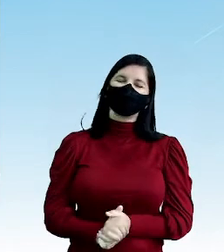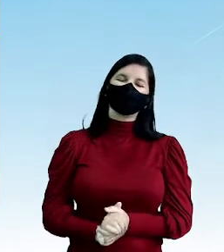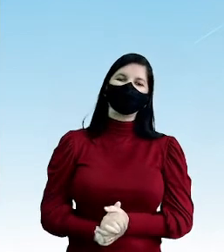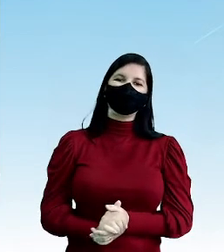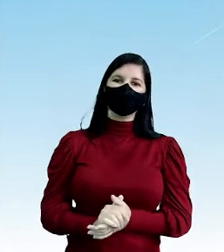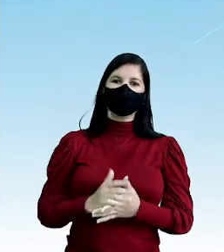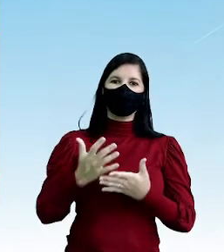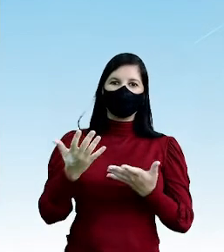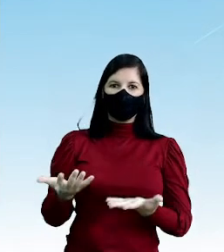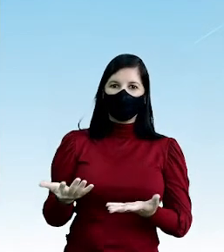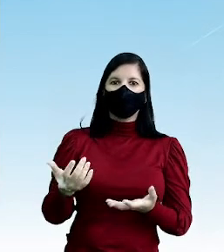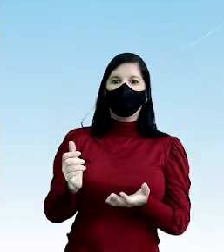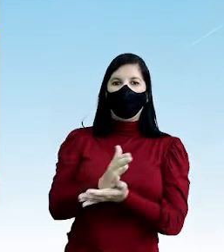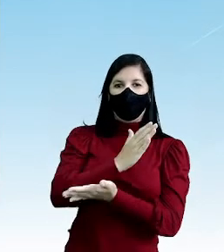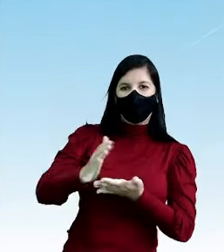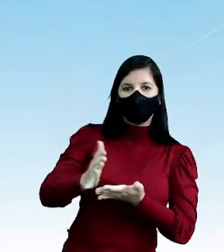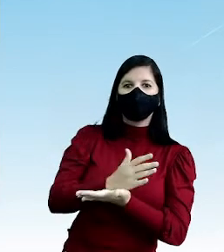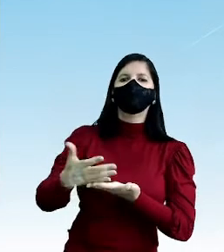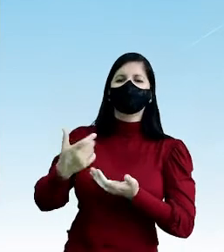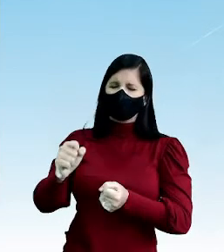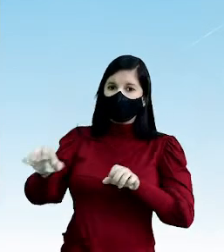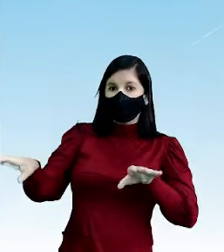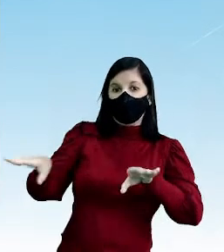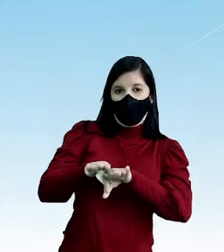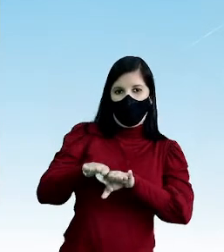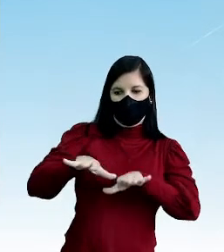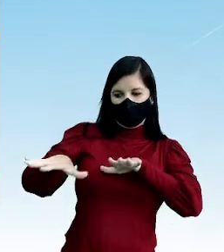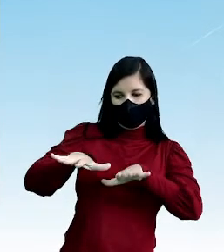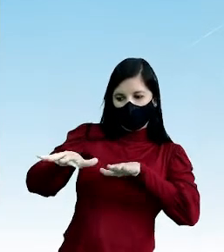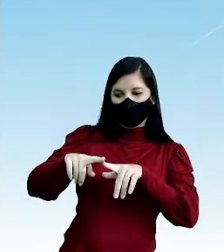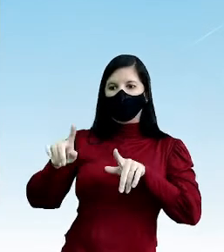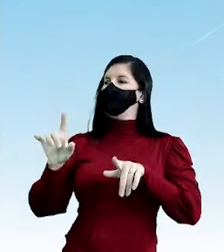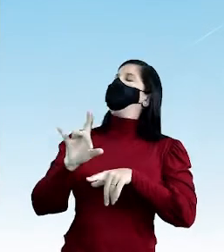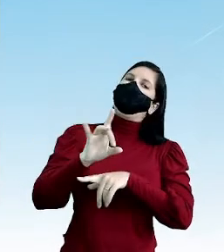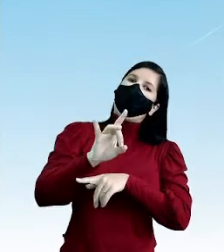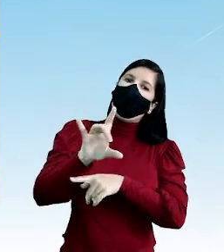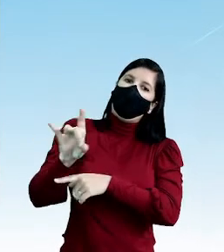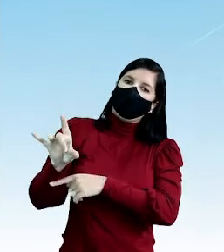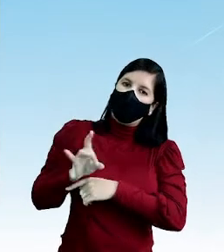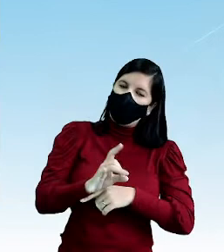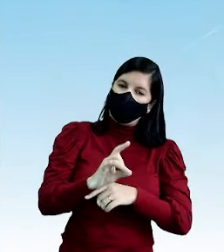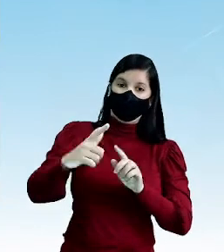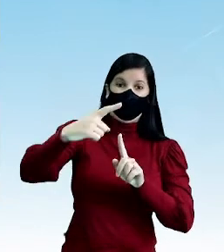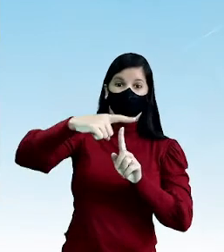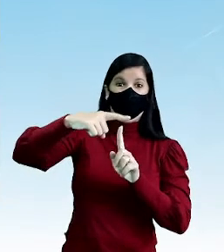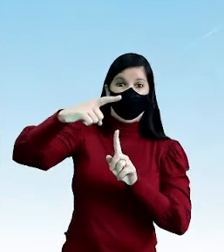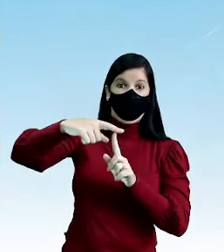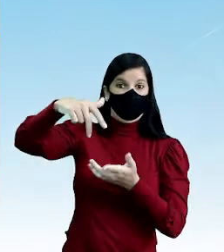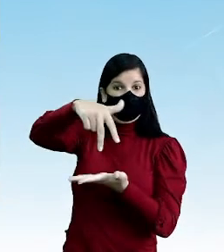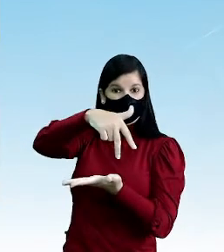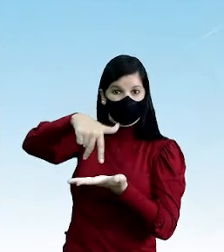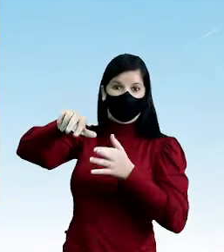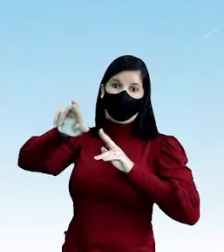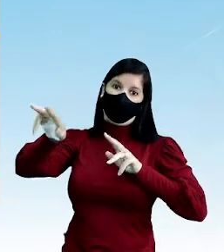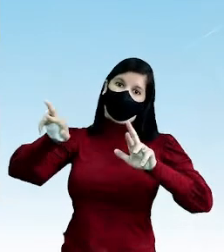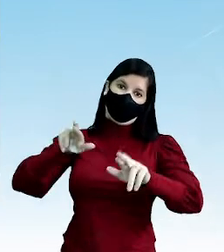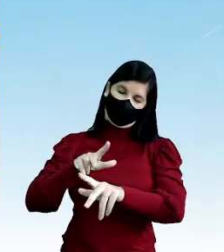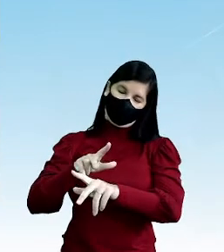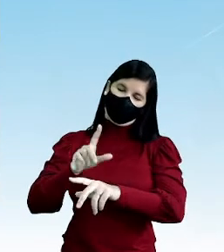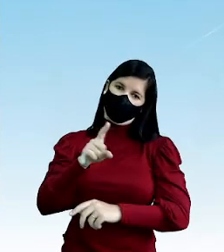até podem dançar até o mesmo ritmo, mas cada um vai ter seu estilo de dança diferente, Porque